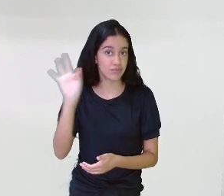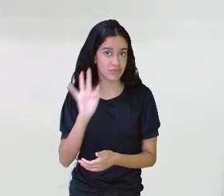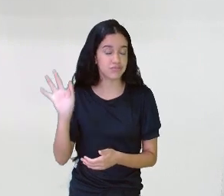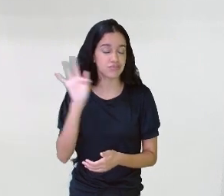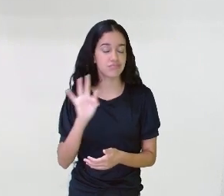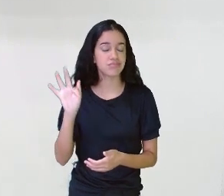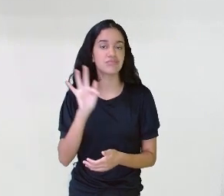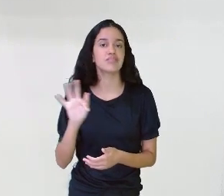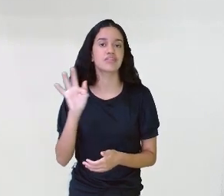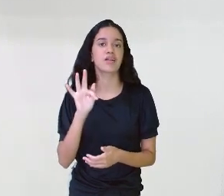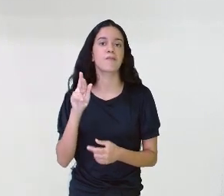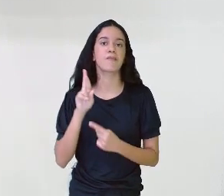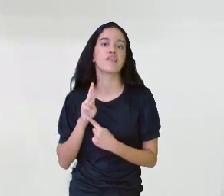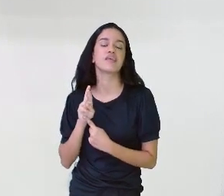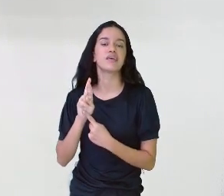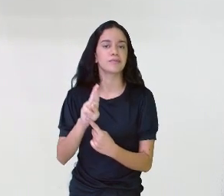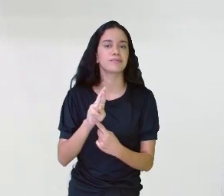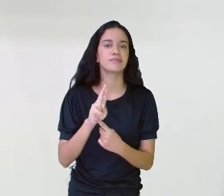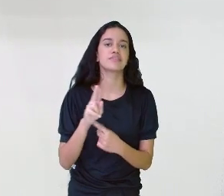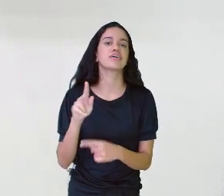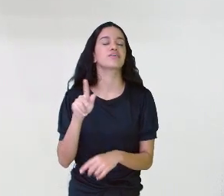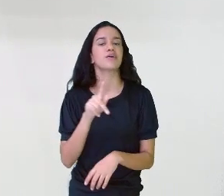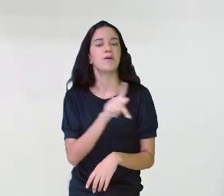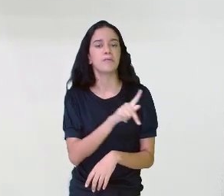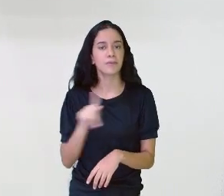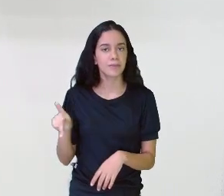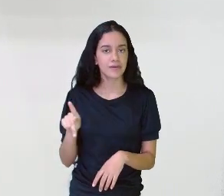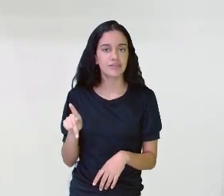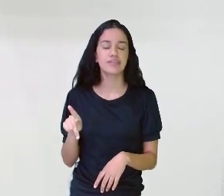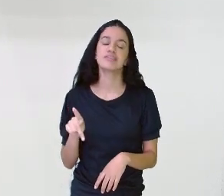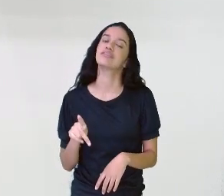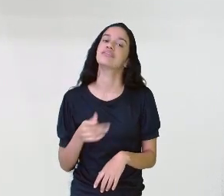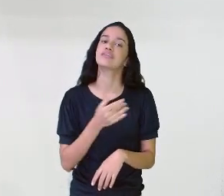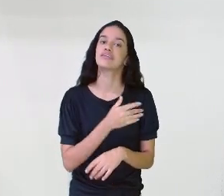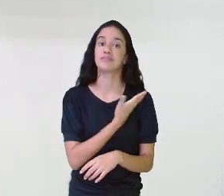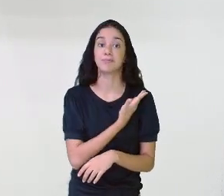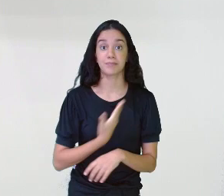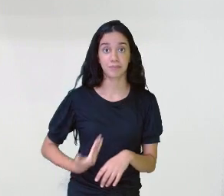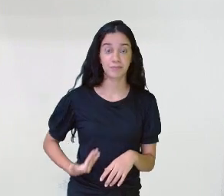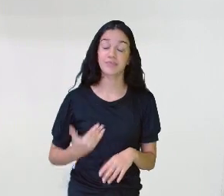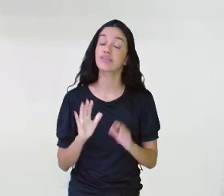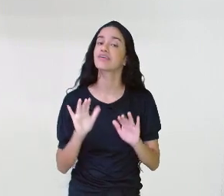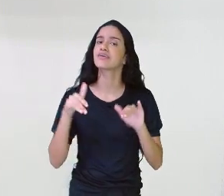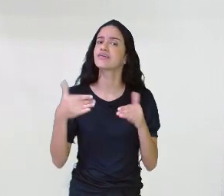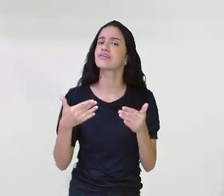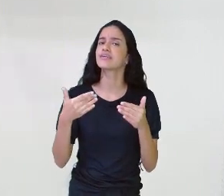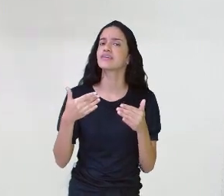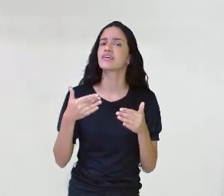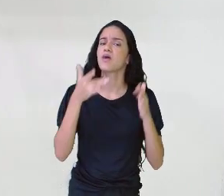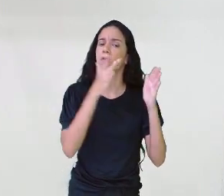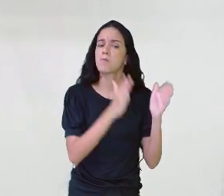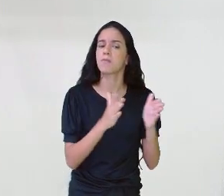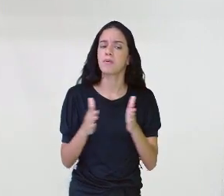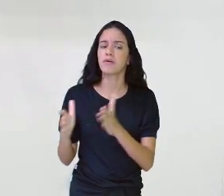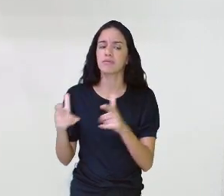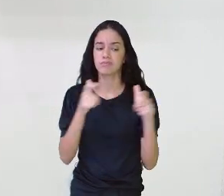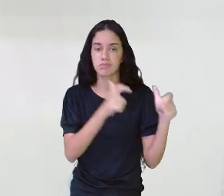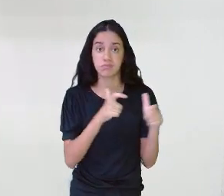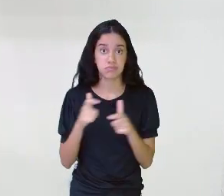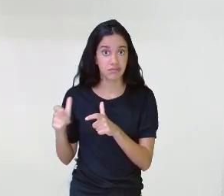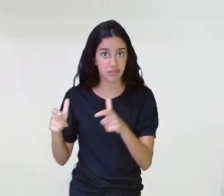é representado pelo presidente da República. Beleza? Então, essas divisões, elas